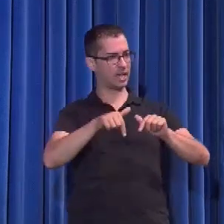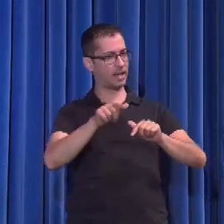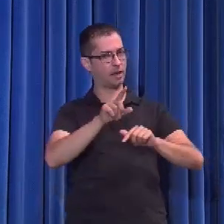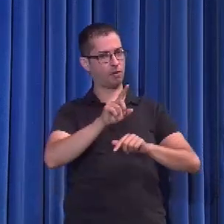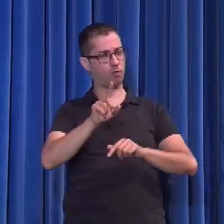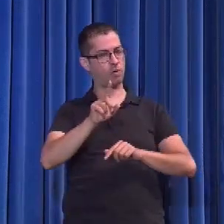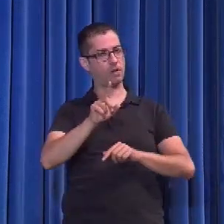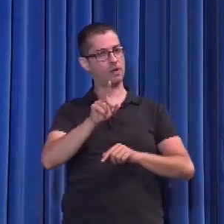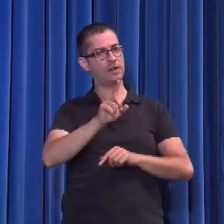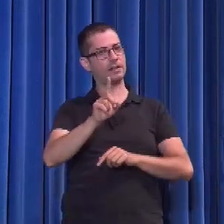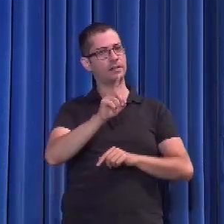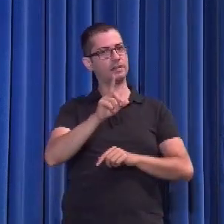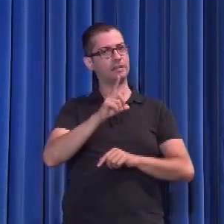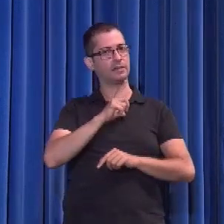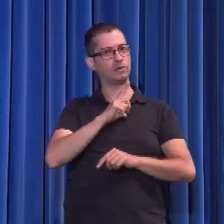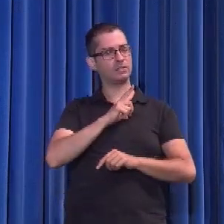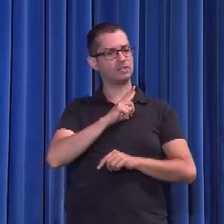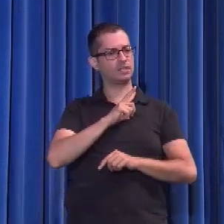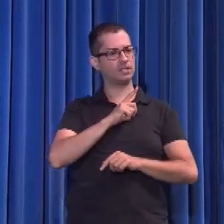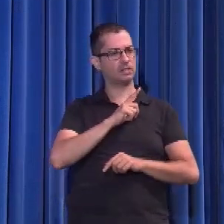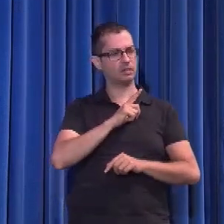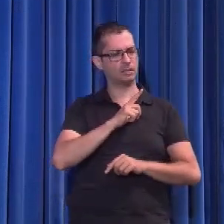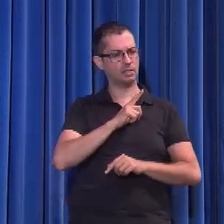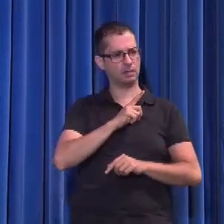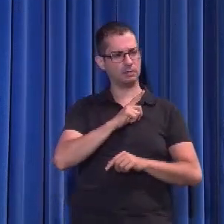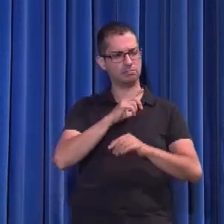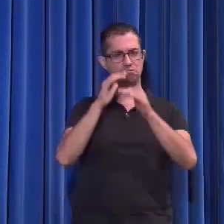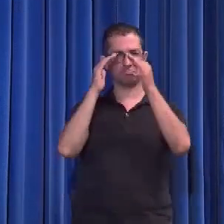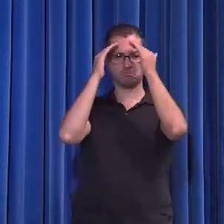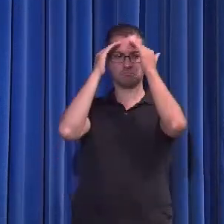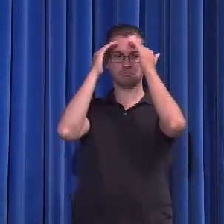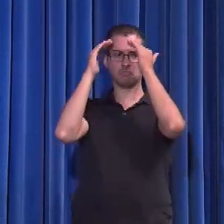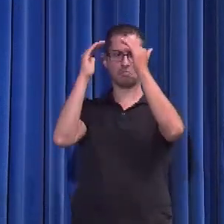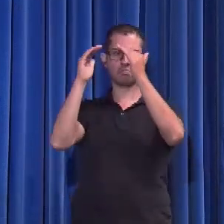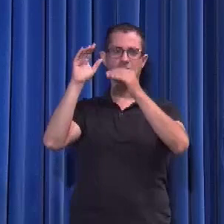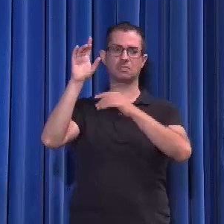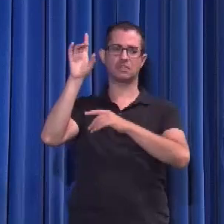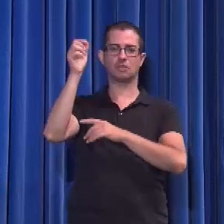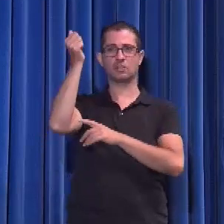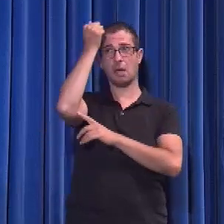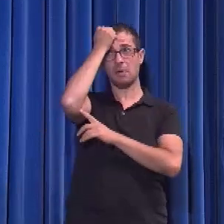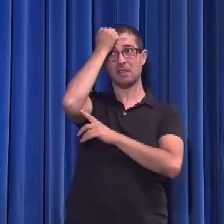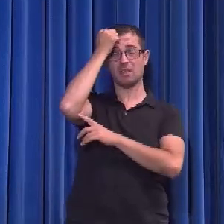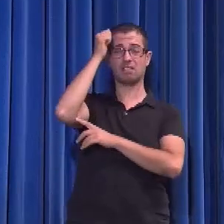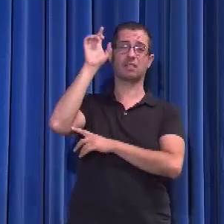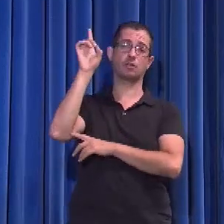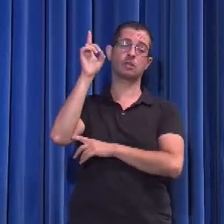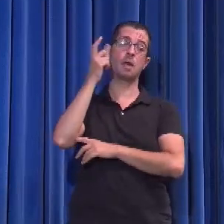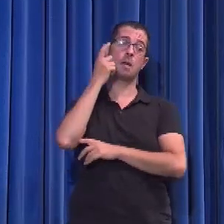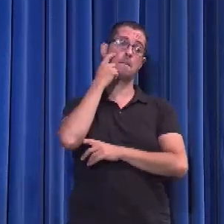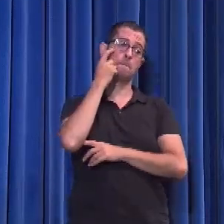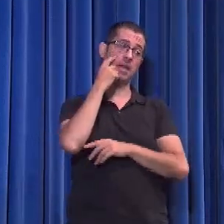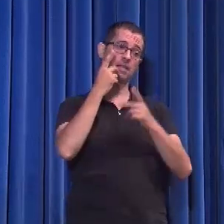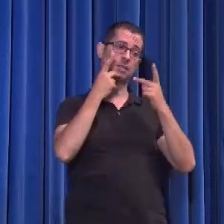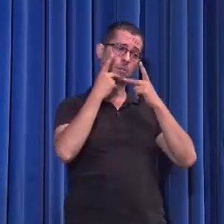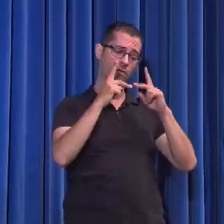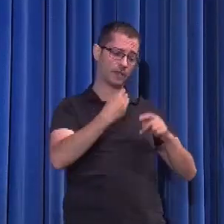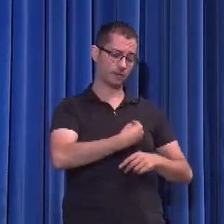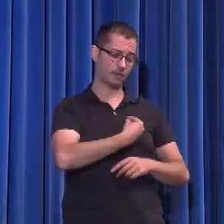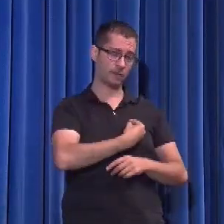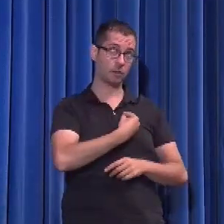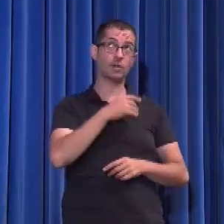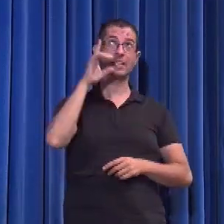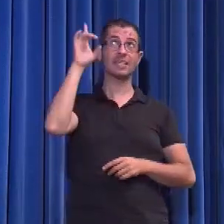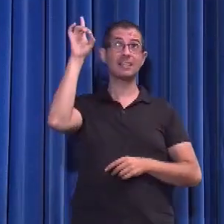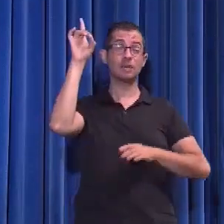Judá, não se arrependesse. Imagine um profeta vivendo nesse contexto, que ele sabia que Deus